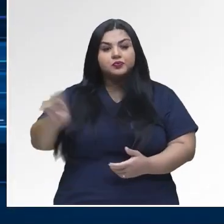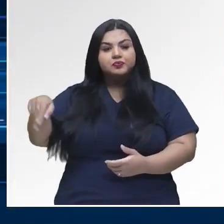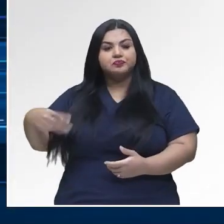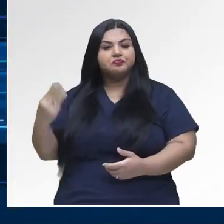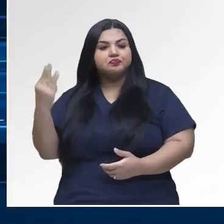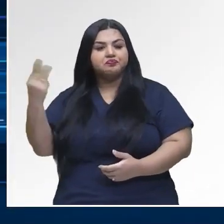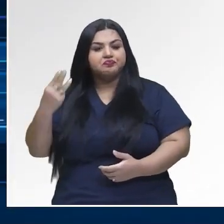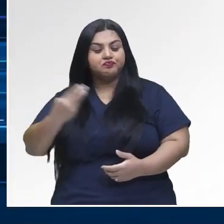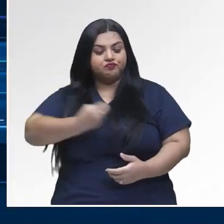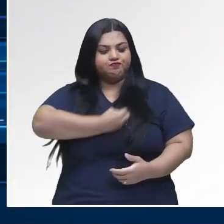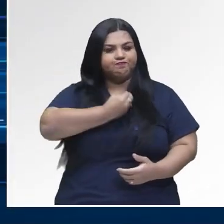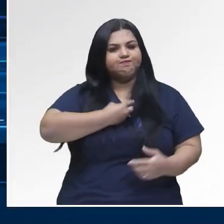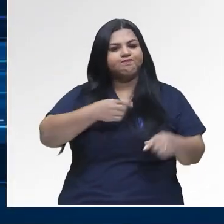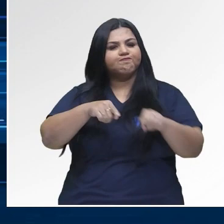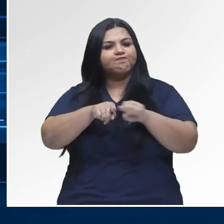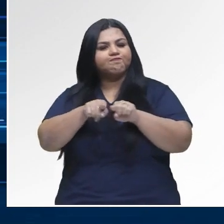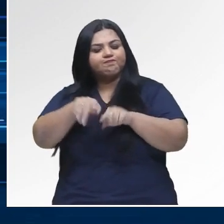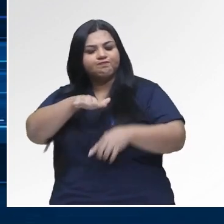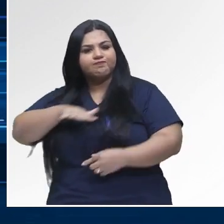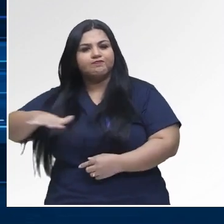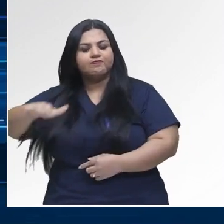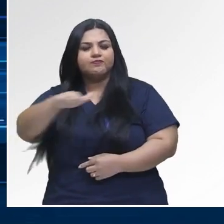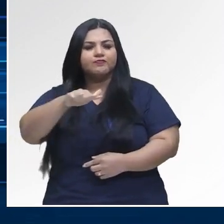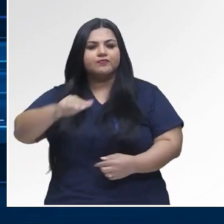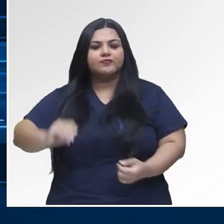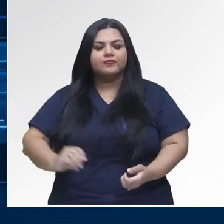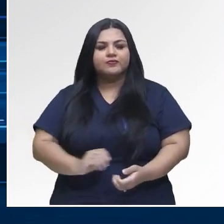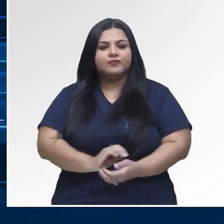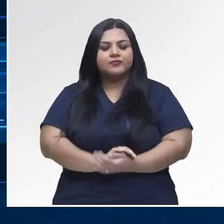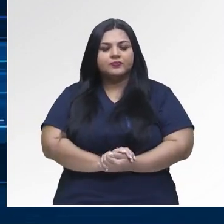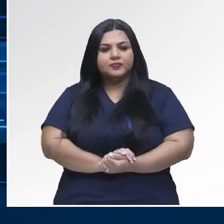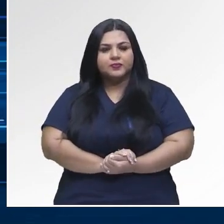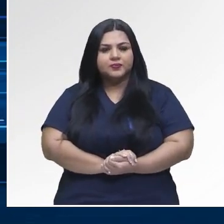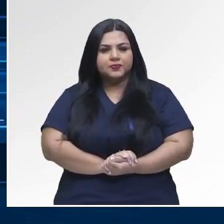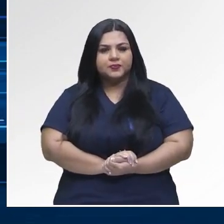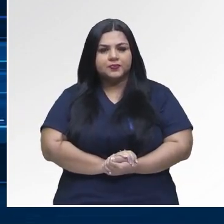Unidade 2. Vida e Ambiente.